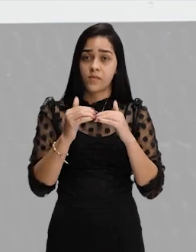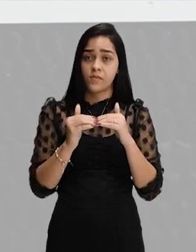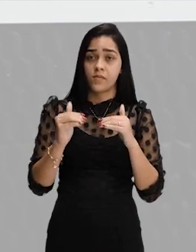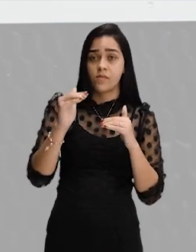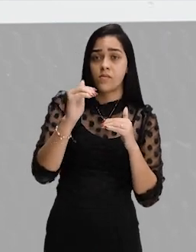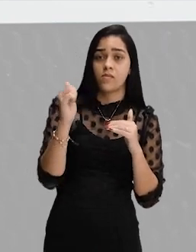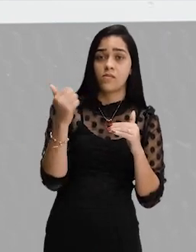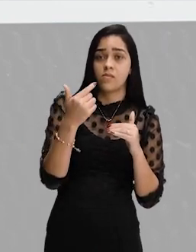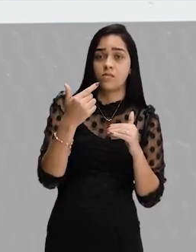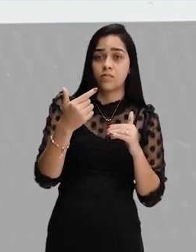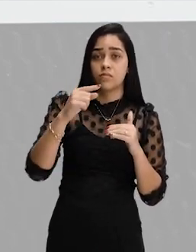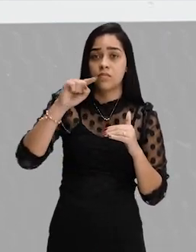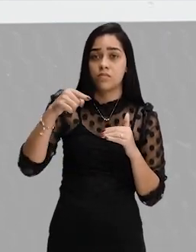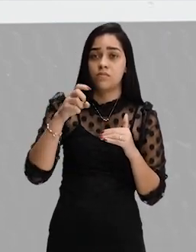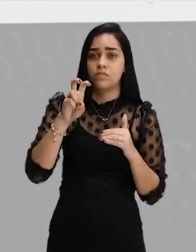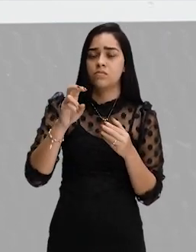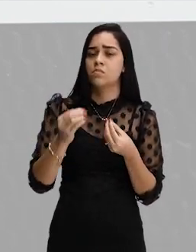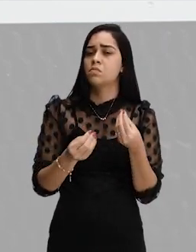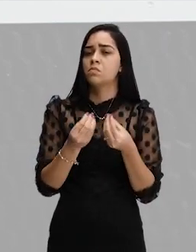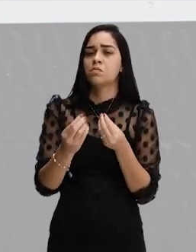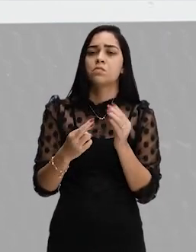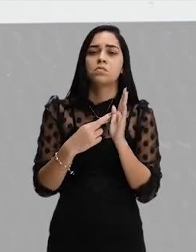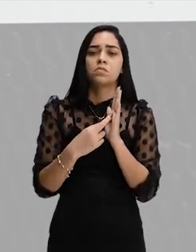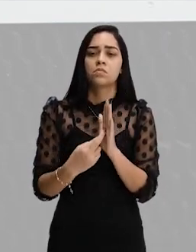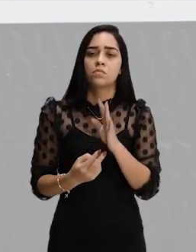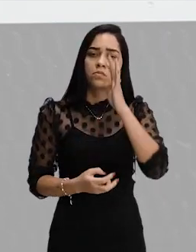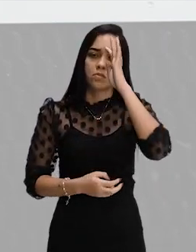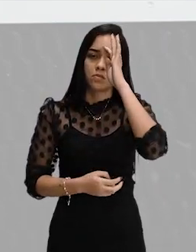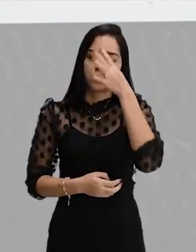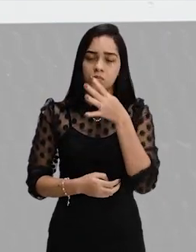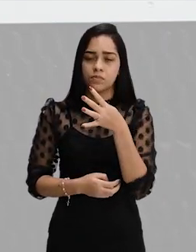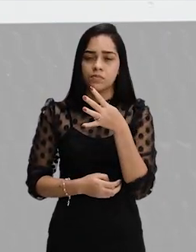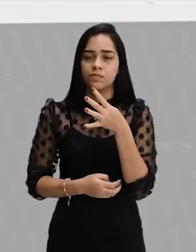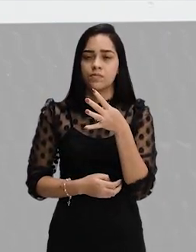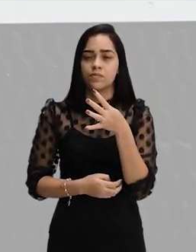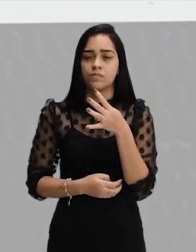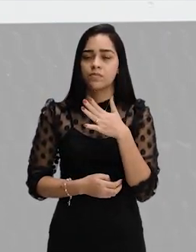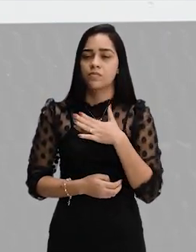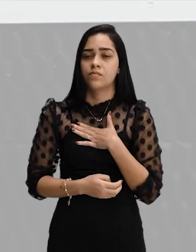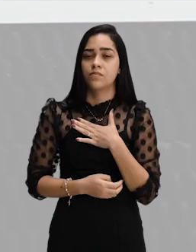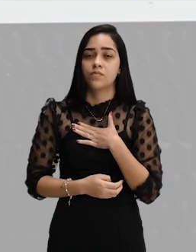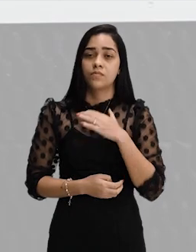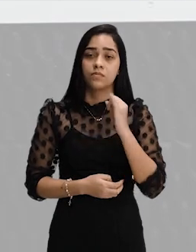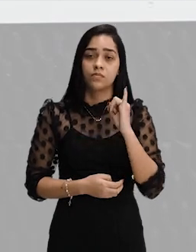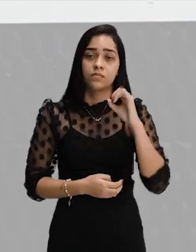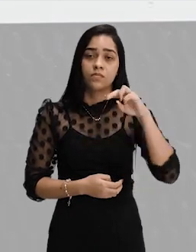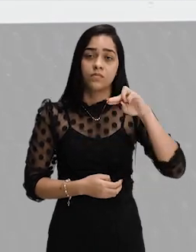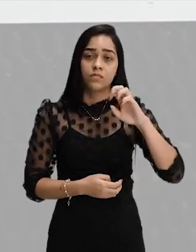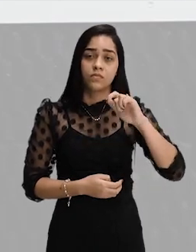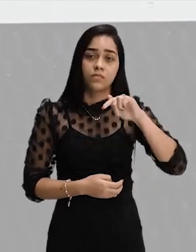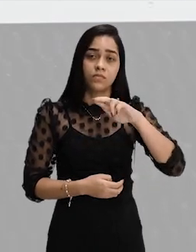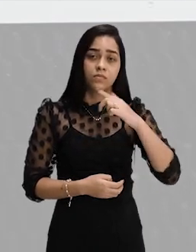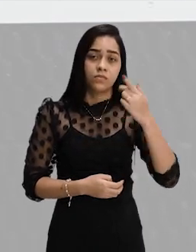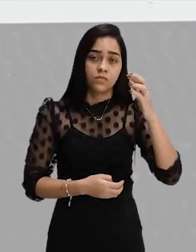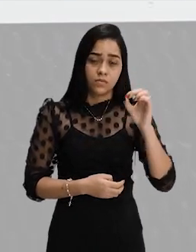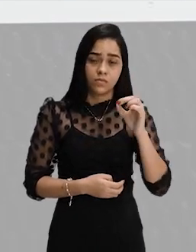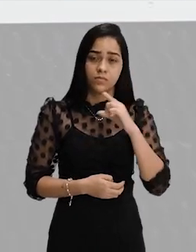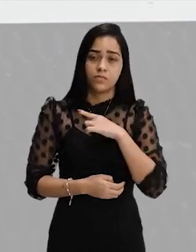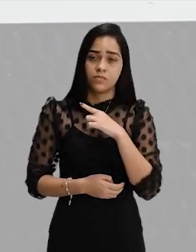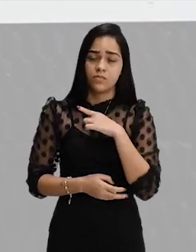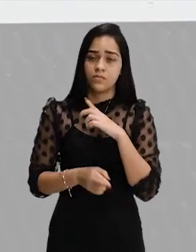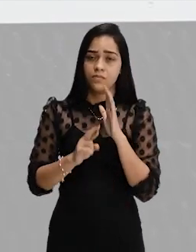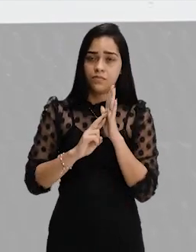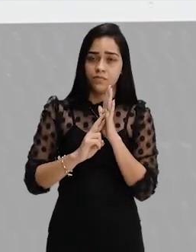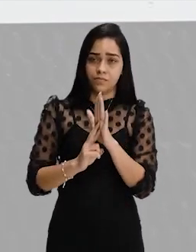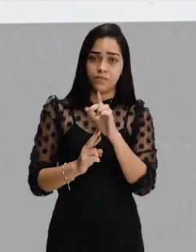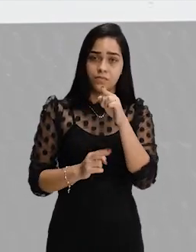que 2,5. Como é que eu represento a solução dessa minha inequação? Uma das formas de